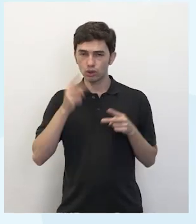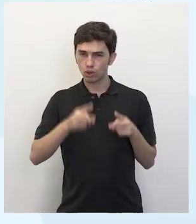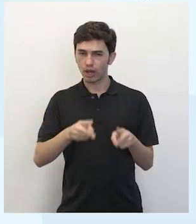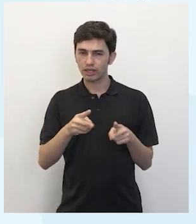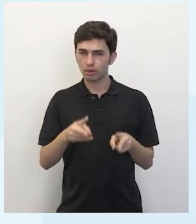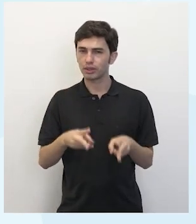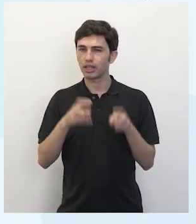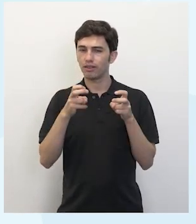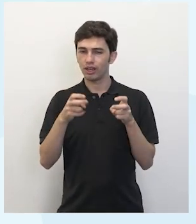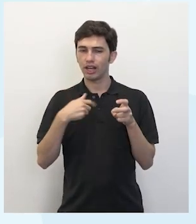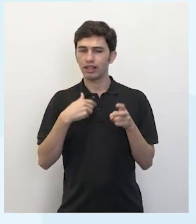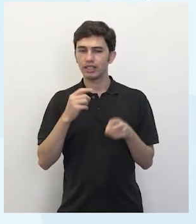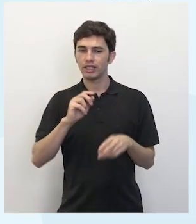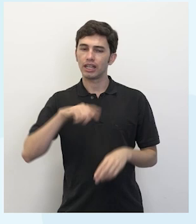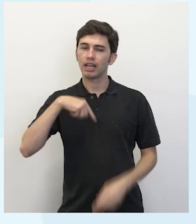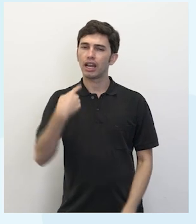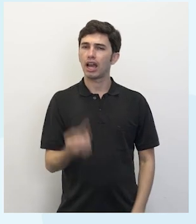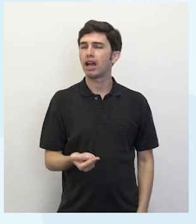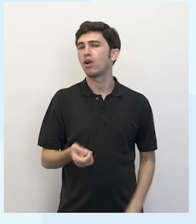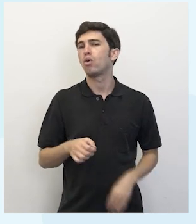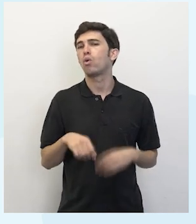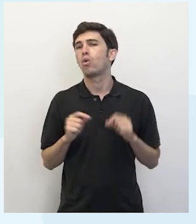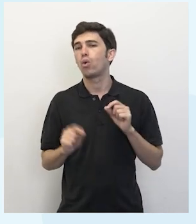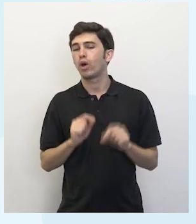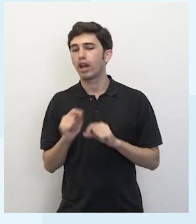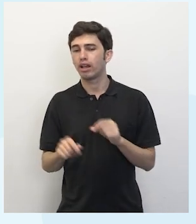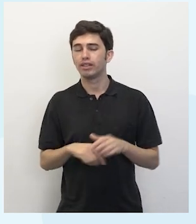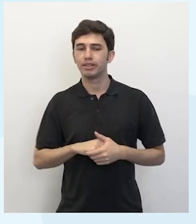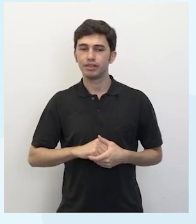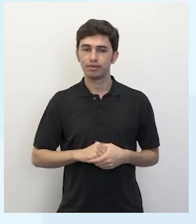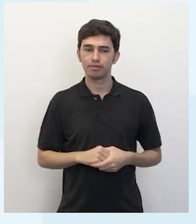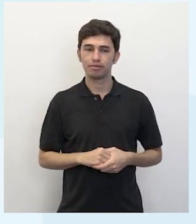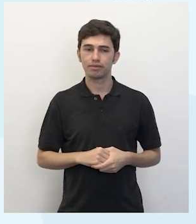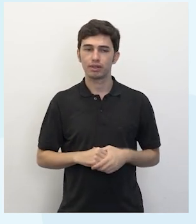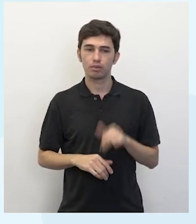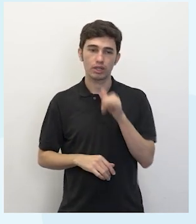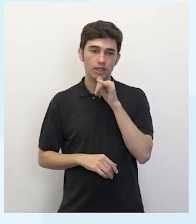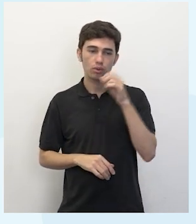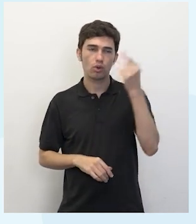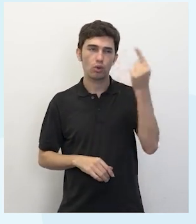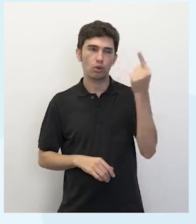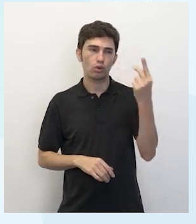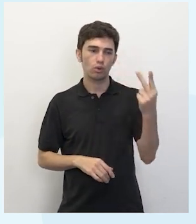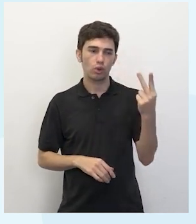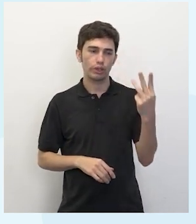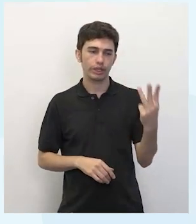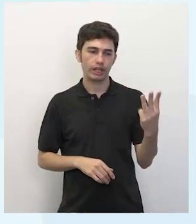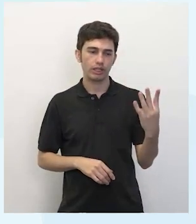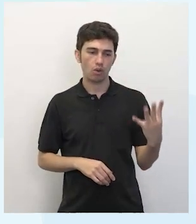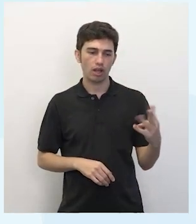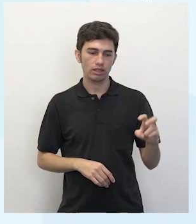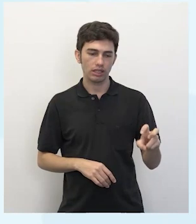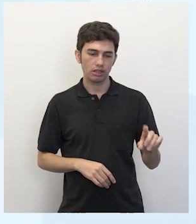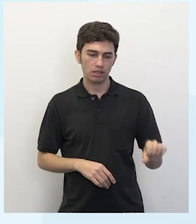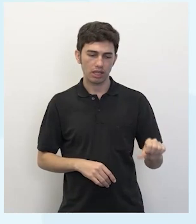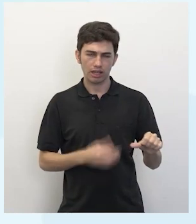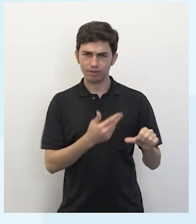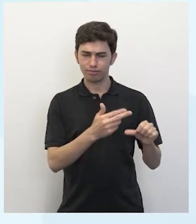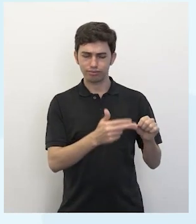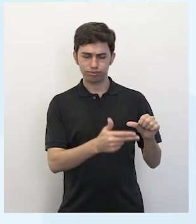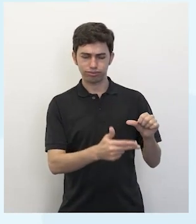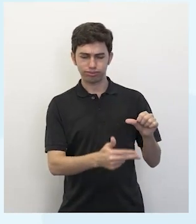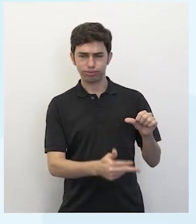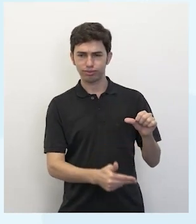tá, para a próxima situação? 1, 2, 3, 4, 5, 10, N quilogramas de farinha de